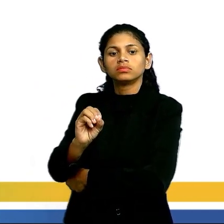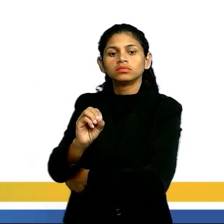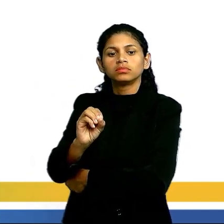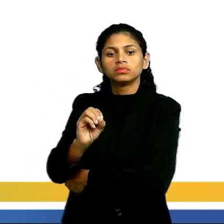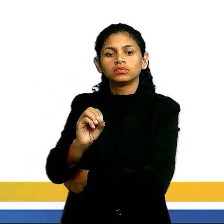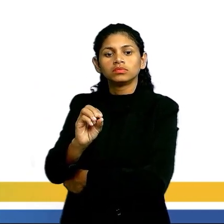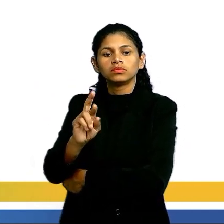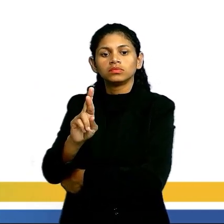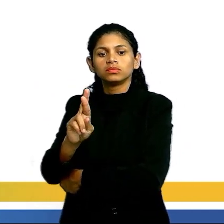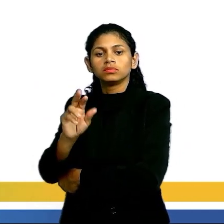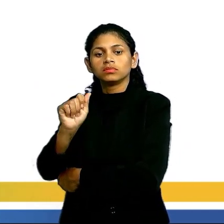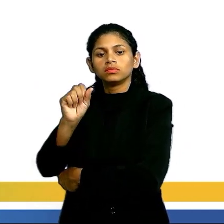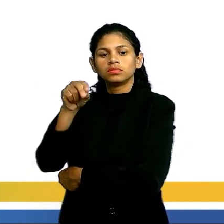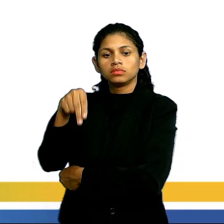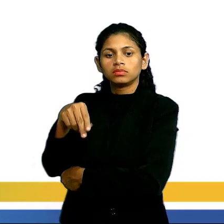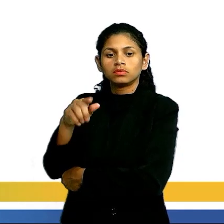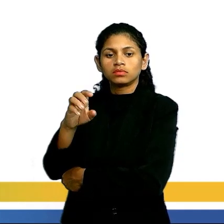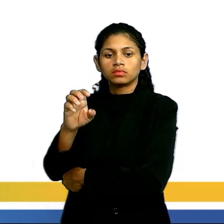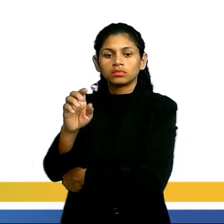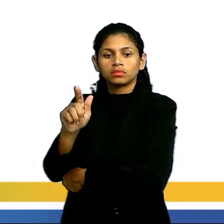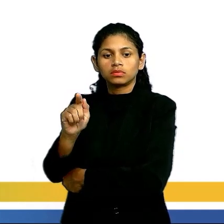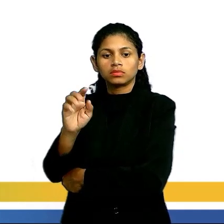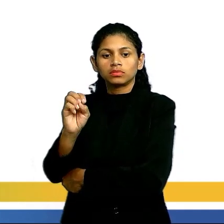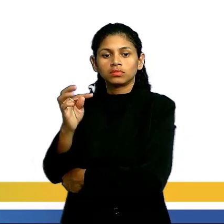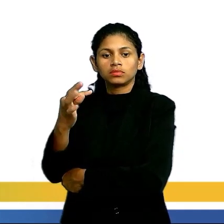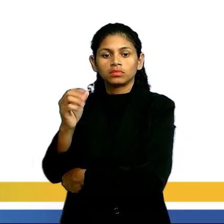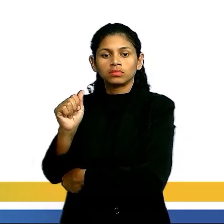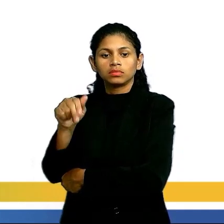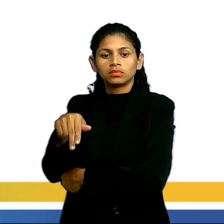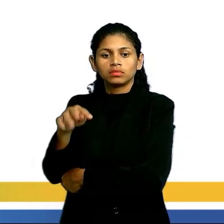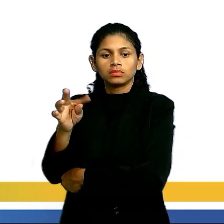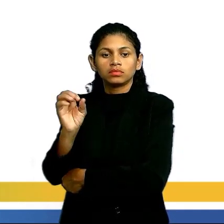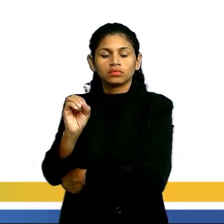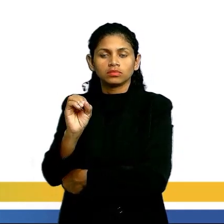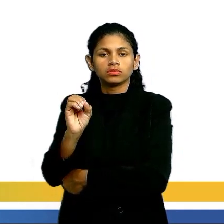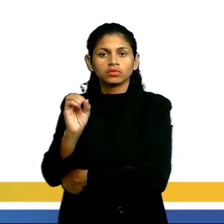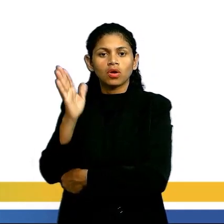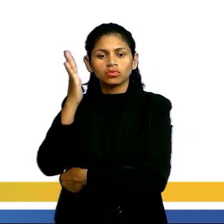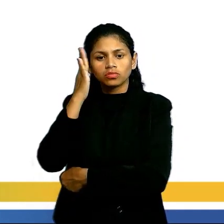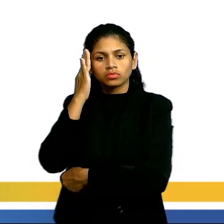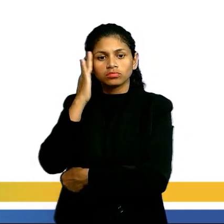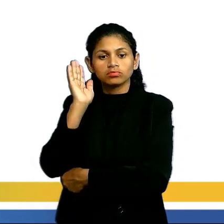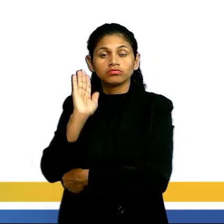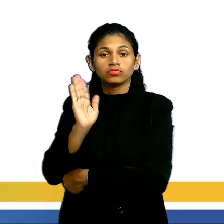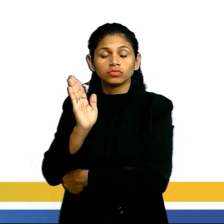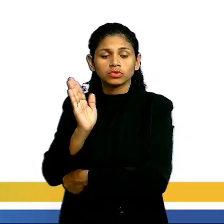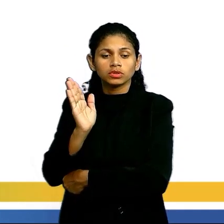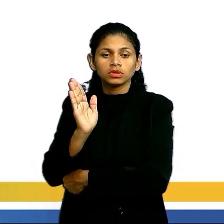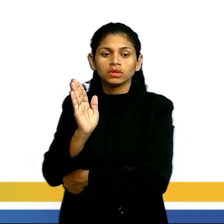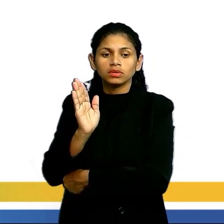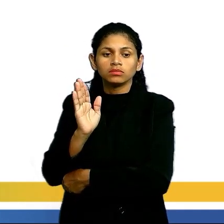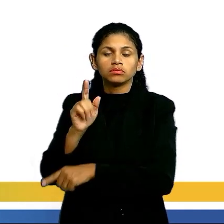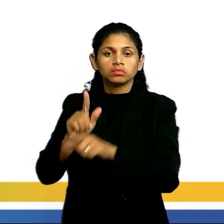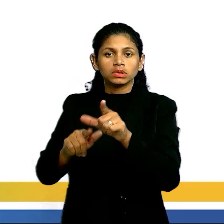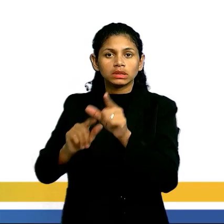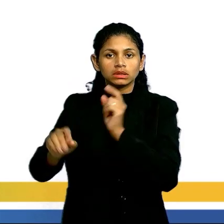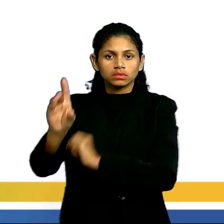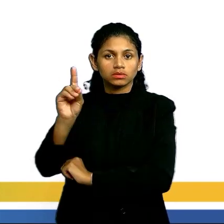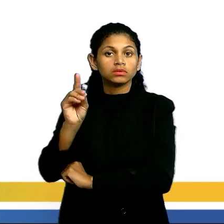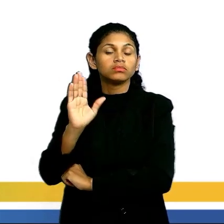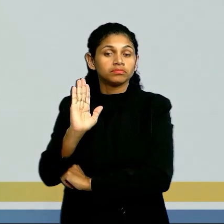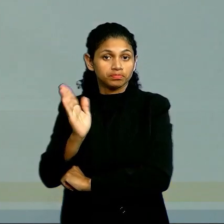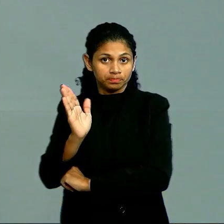bonobo, então eu sei que é esses 2 aqui, então a minha alternativa correta é a alternativa D, chimpanzé e o bonobo, tá?